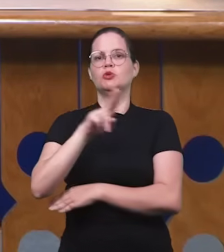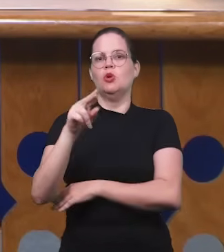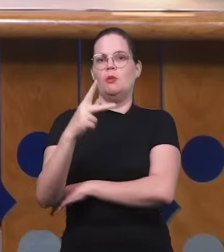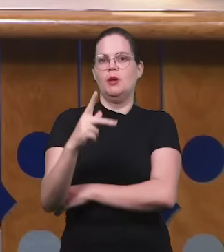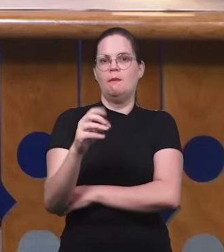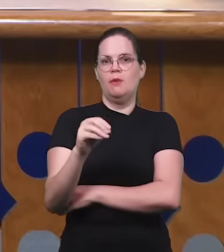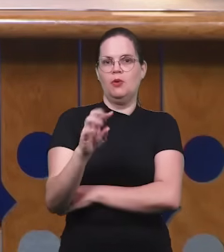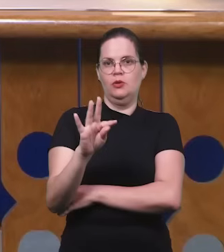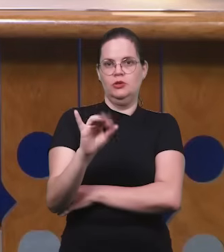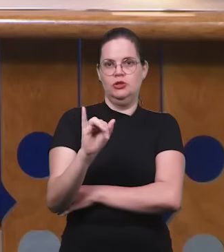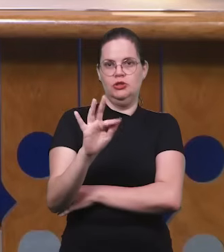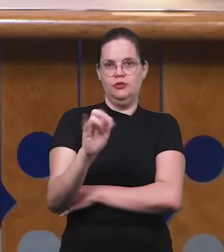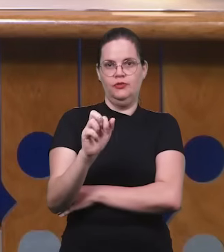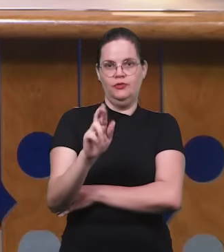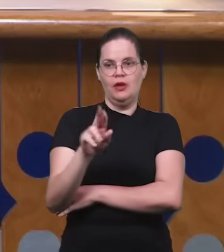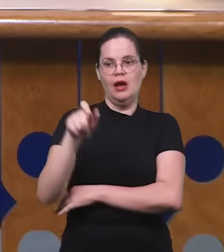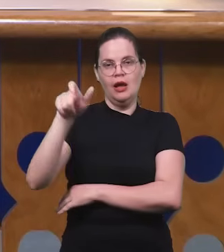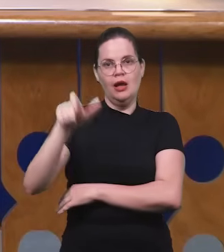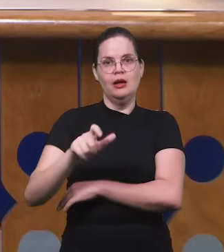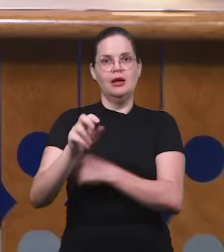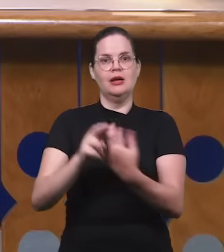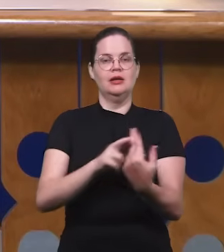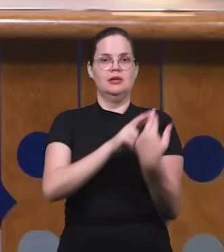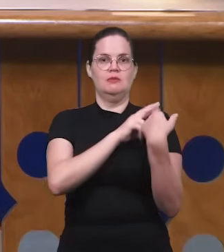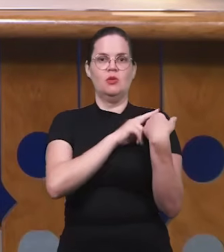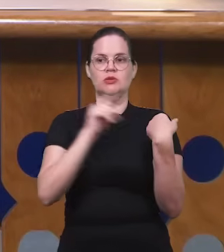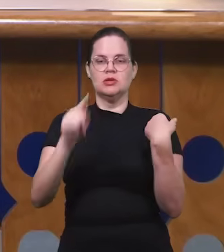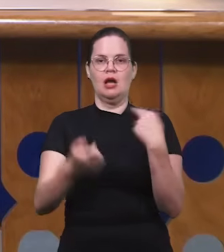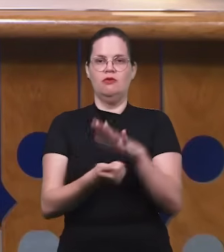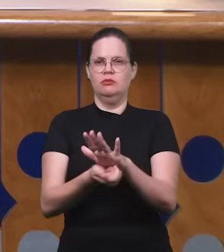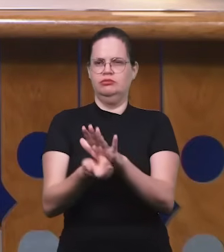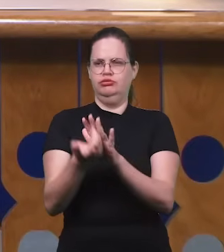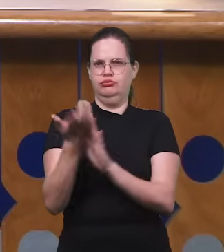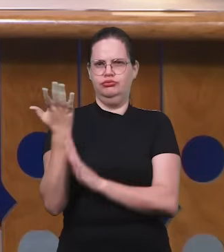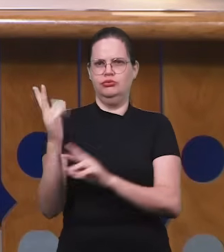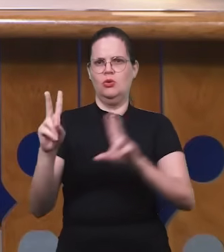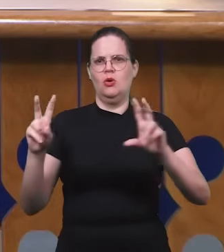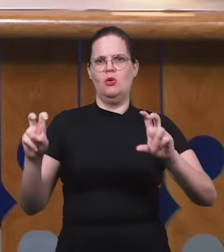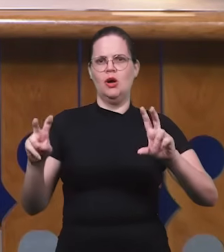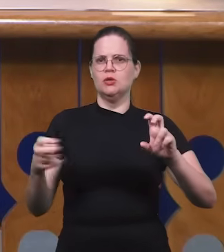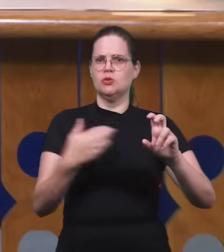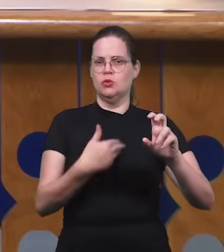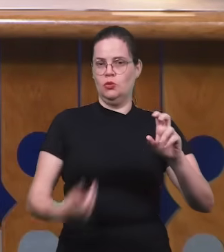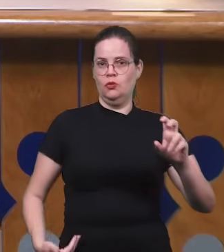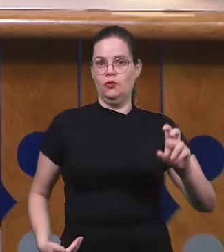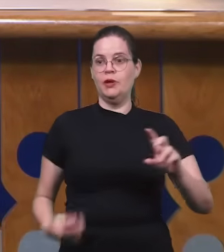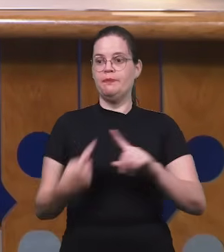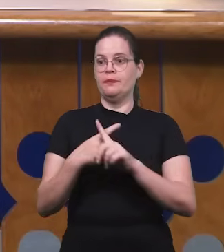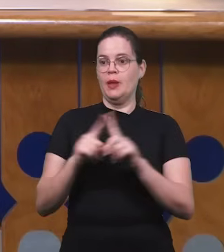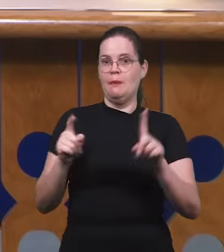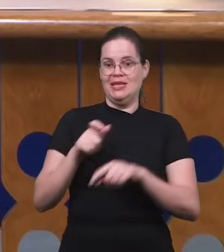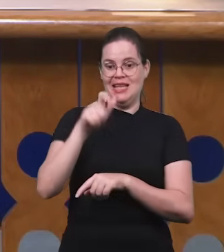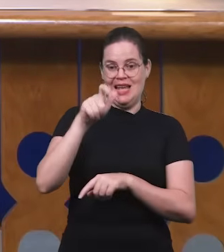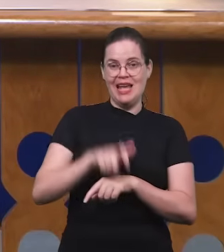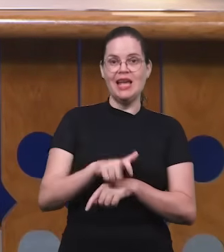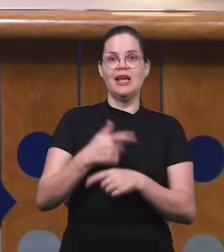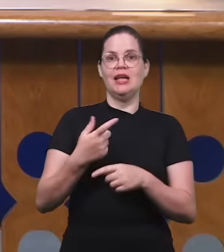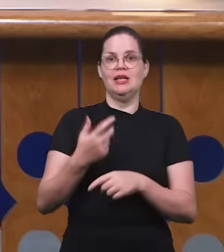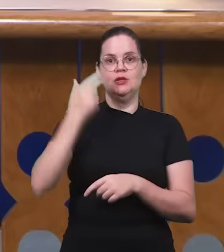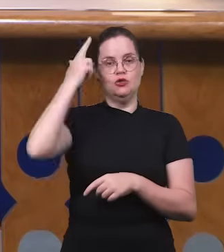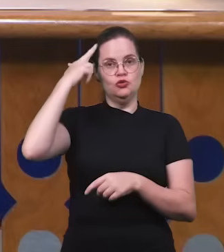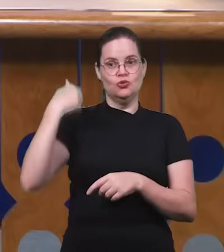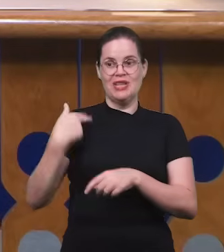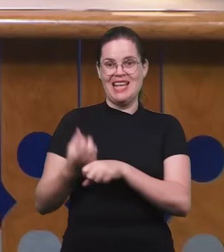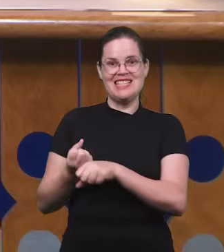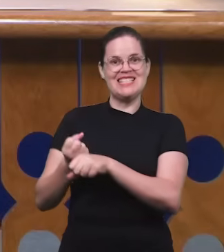Potifar, que era responsável por muitas coisas, ele, como escravo, comprado, sem nenhum direito, ele